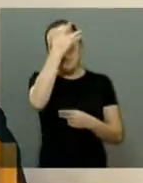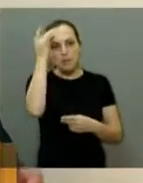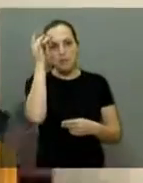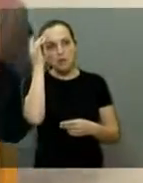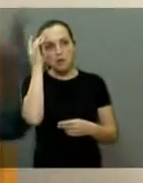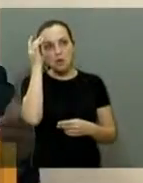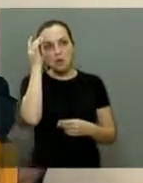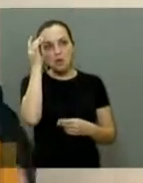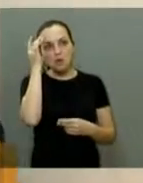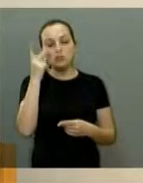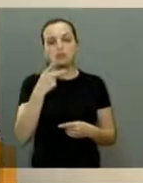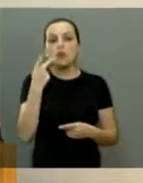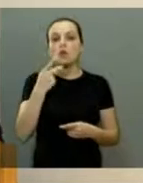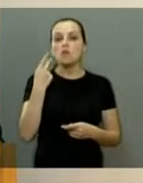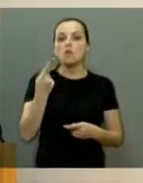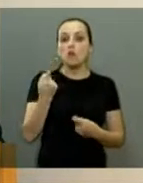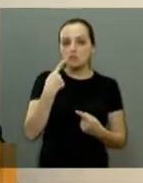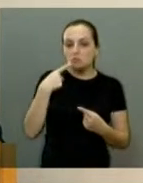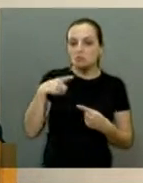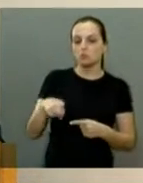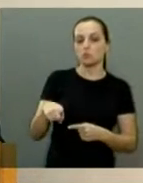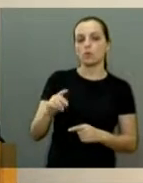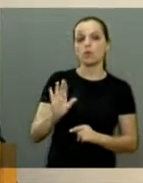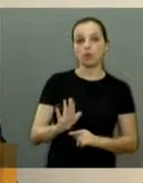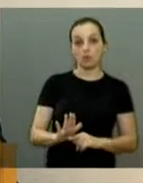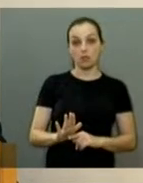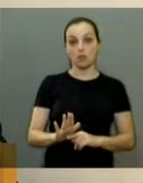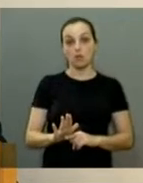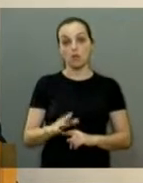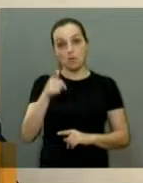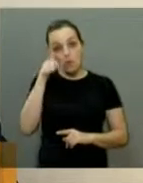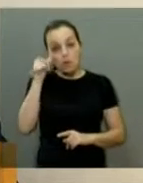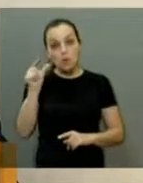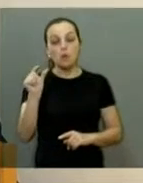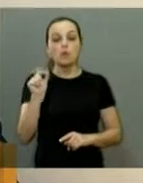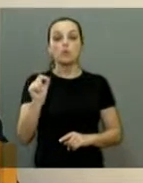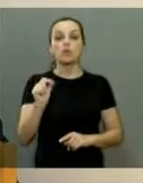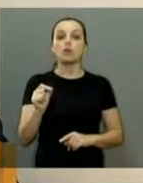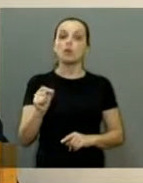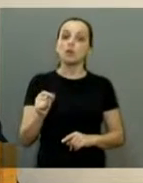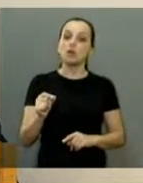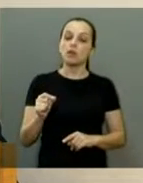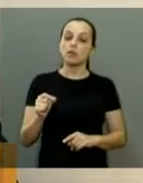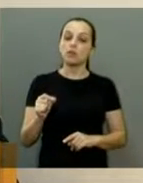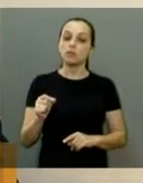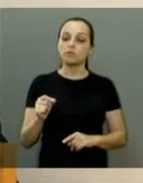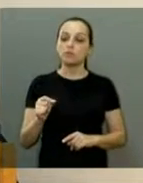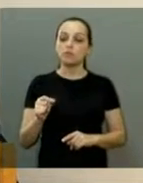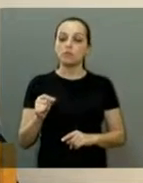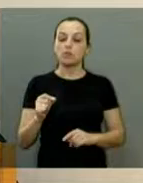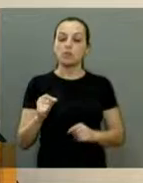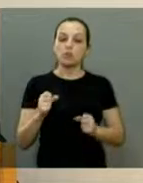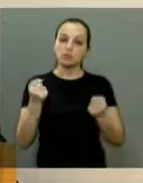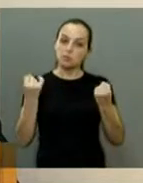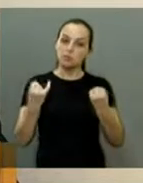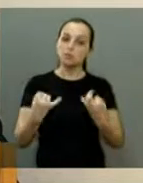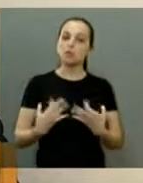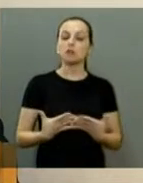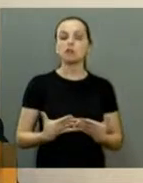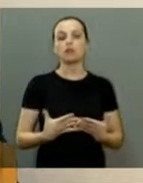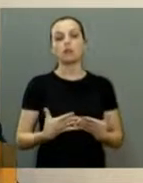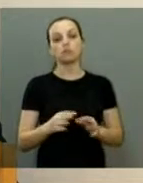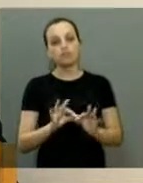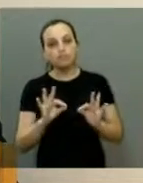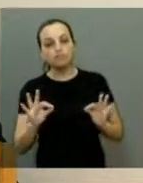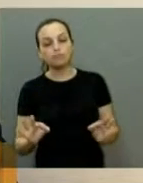que só relatam para criticar então assim eu me atentei porque foi um relato sincero e quando eu vi os números hoje eu voltei